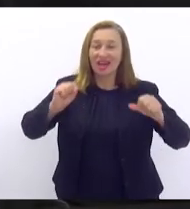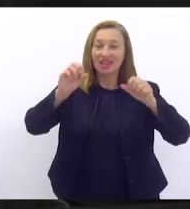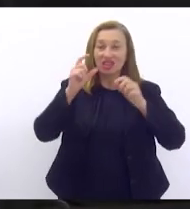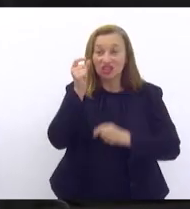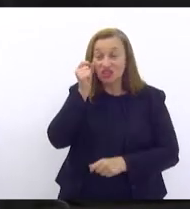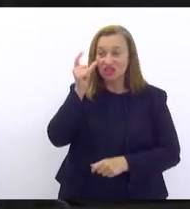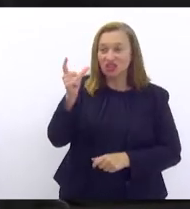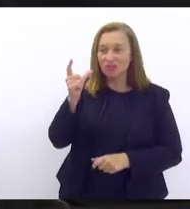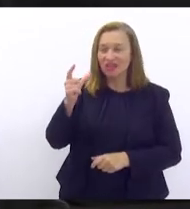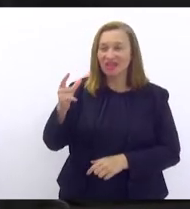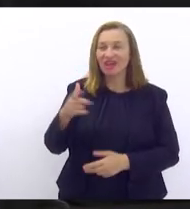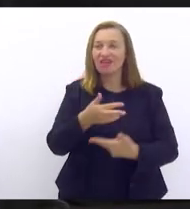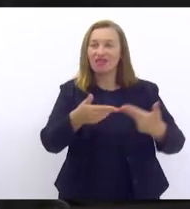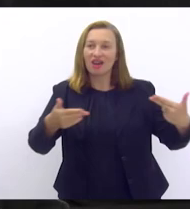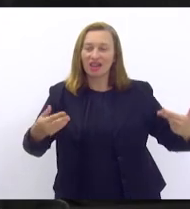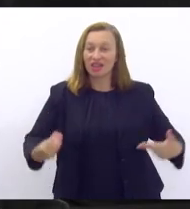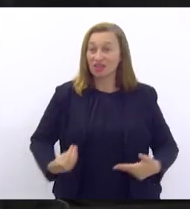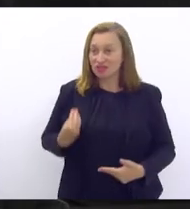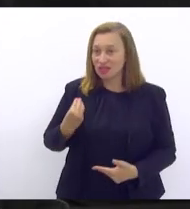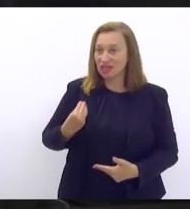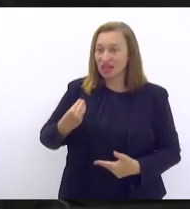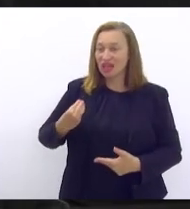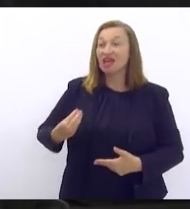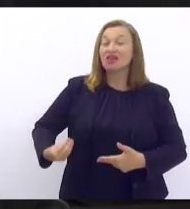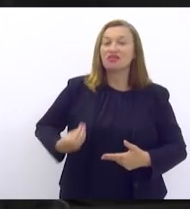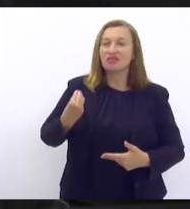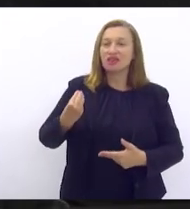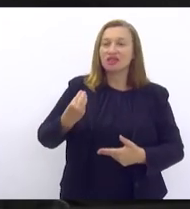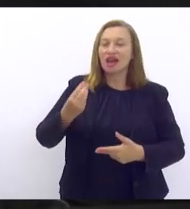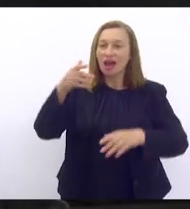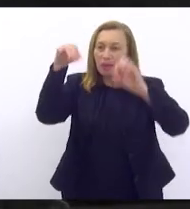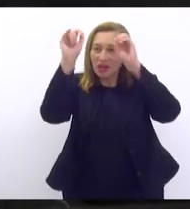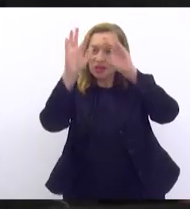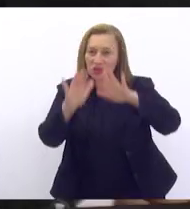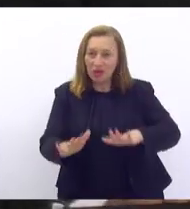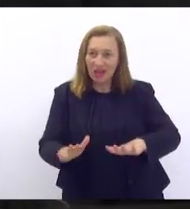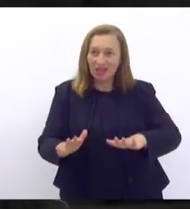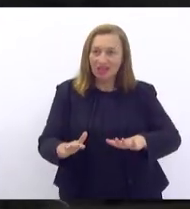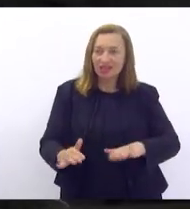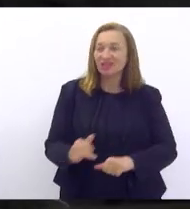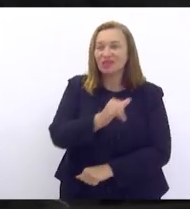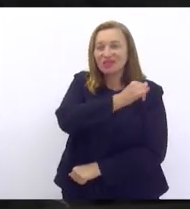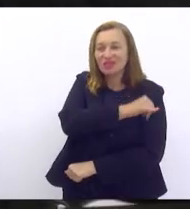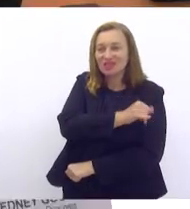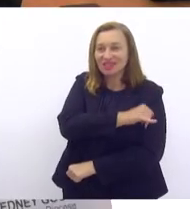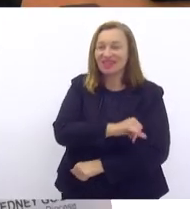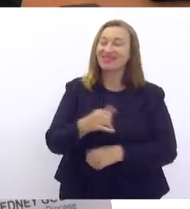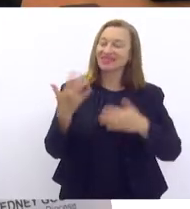despertar muitas almas. Vida longa aos carismáticos fluminenses.